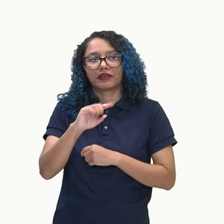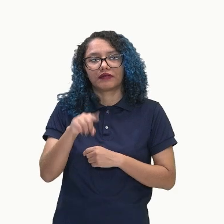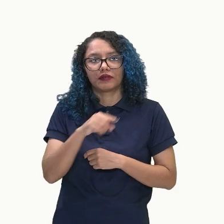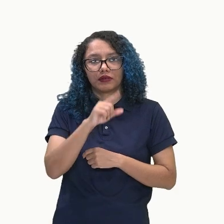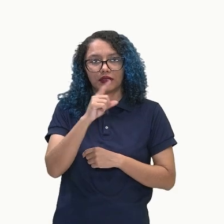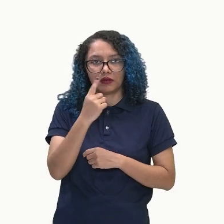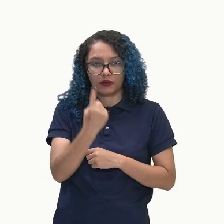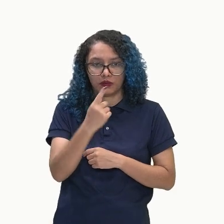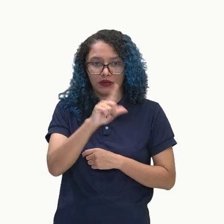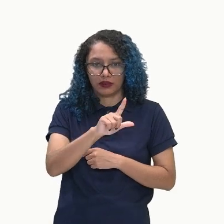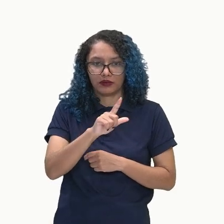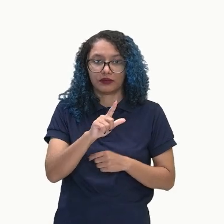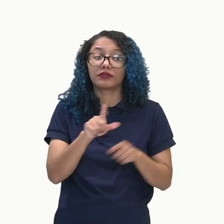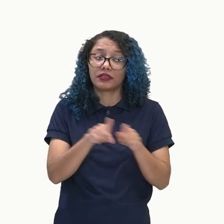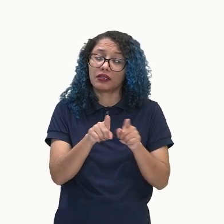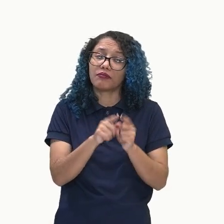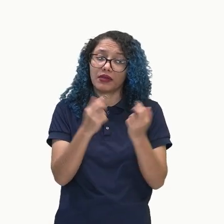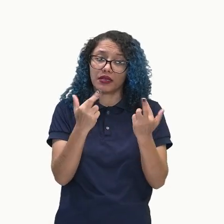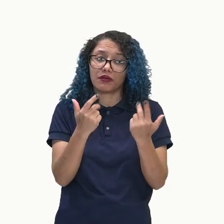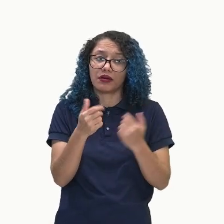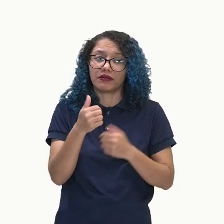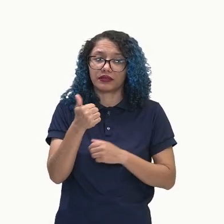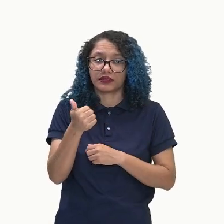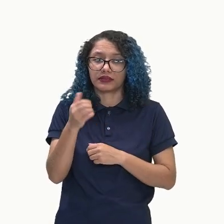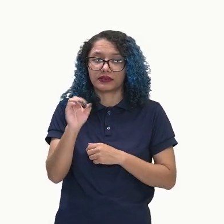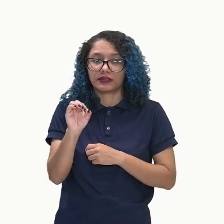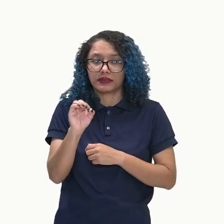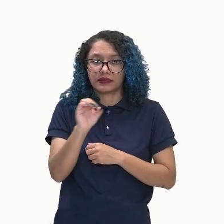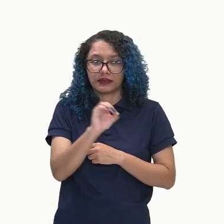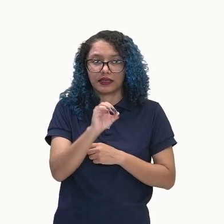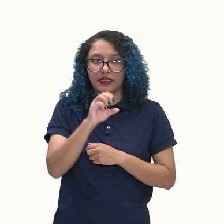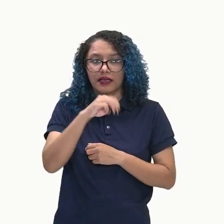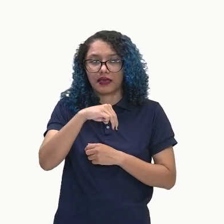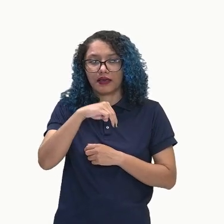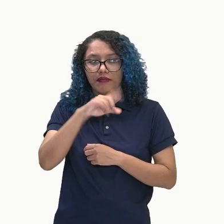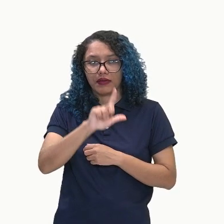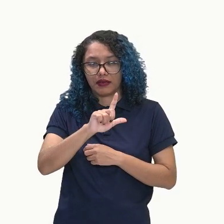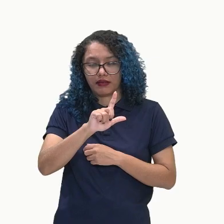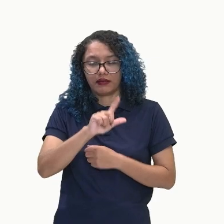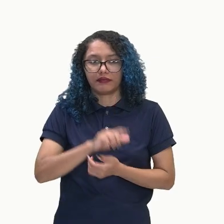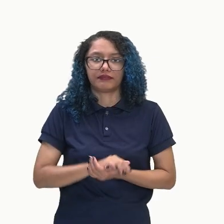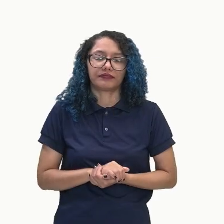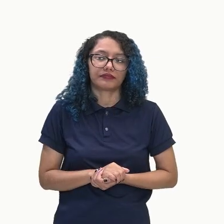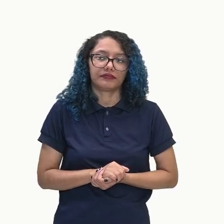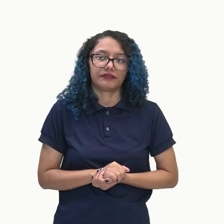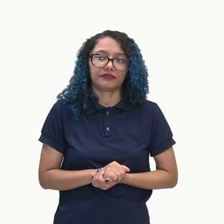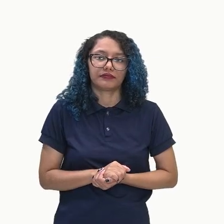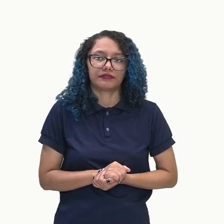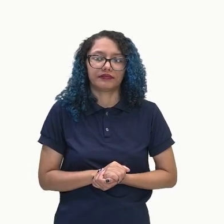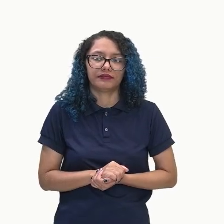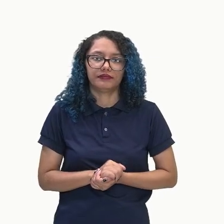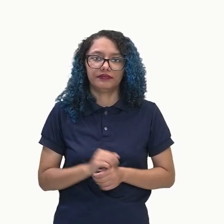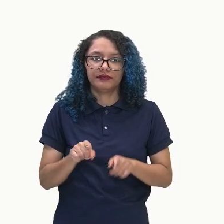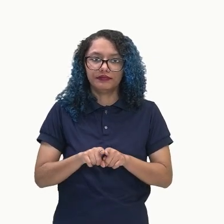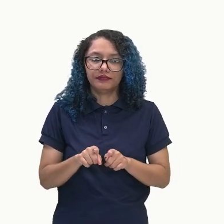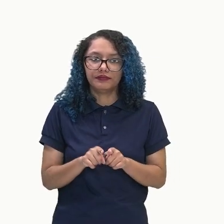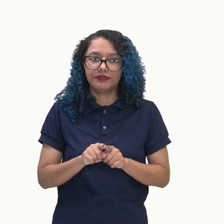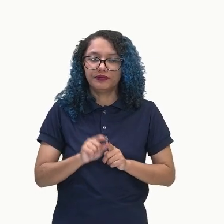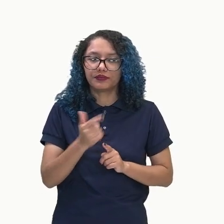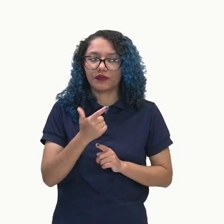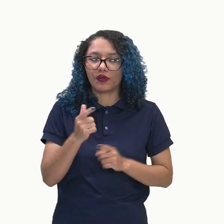igual também a 100 mililitros, ou ml. Nós temos também